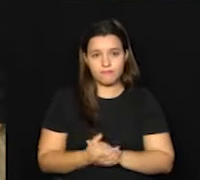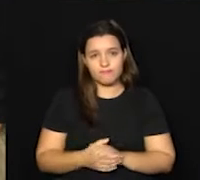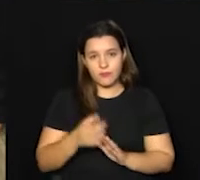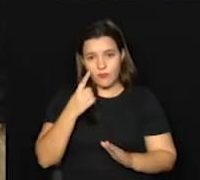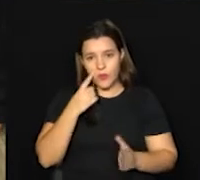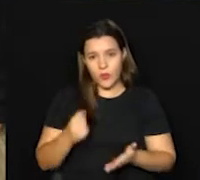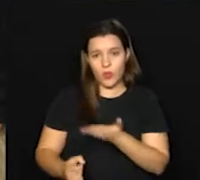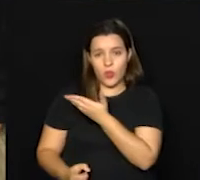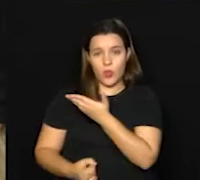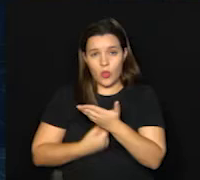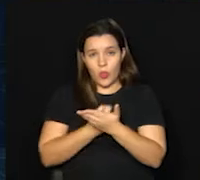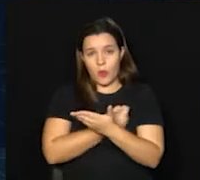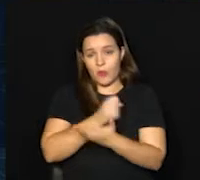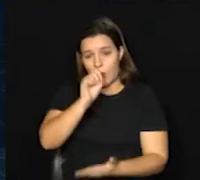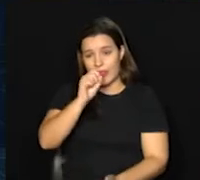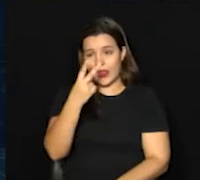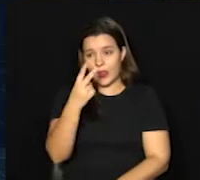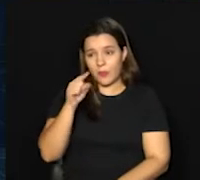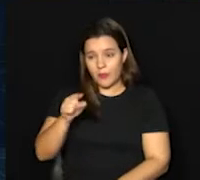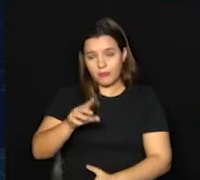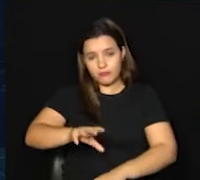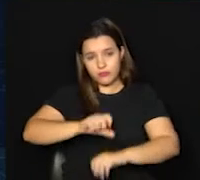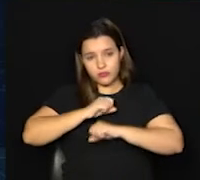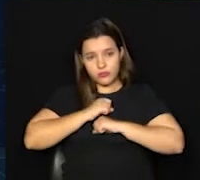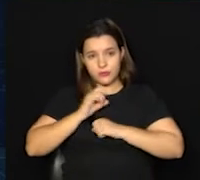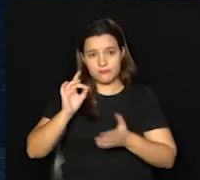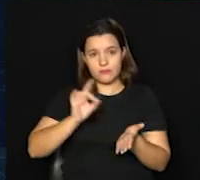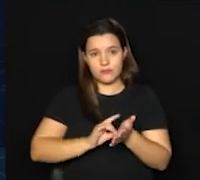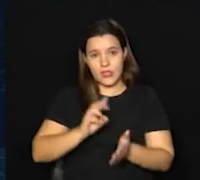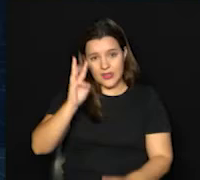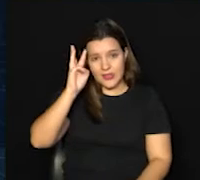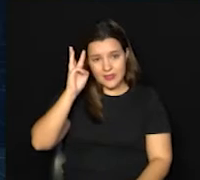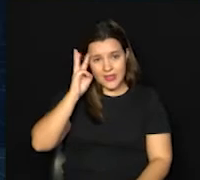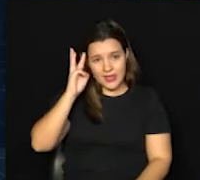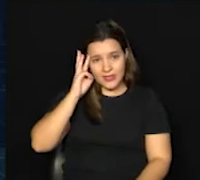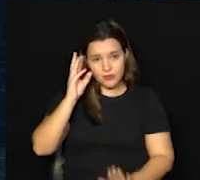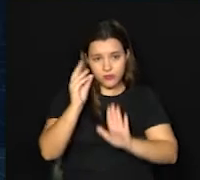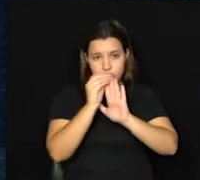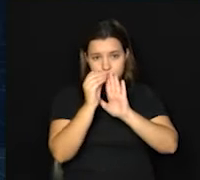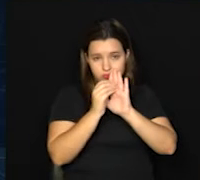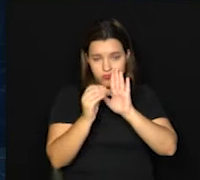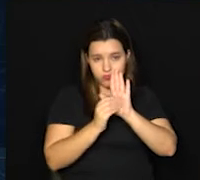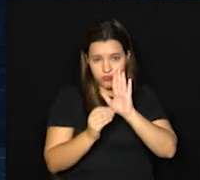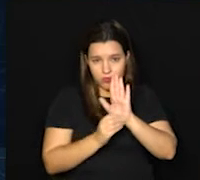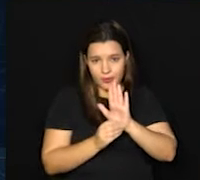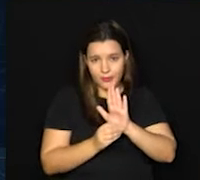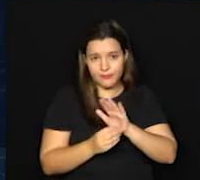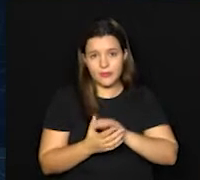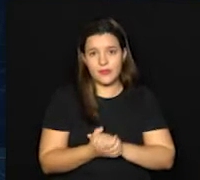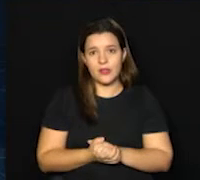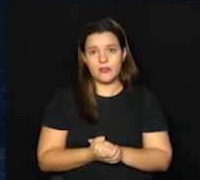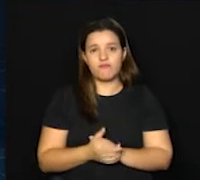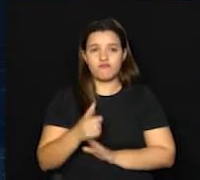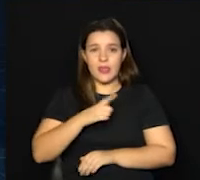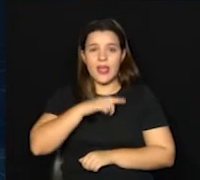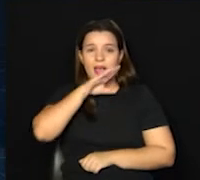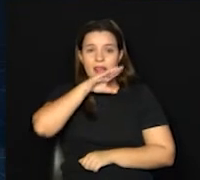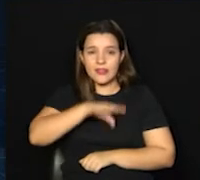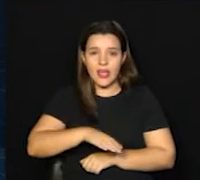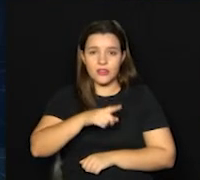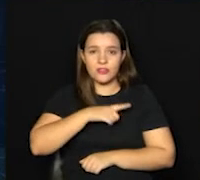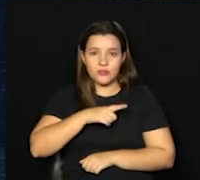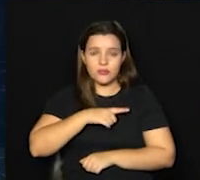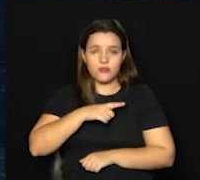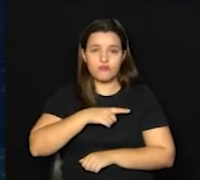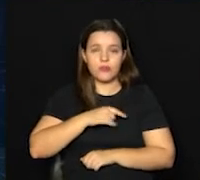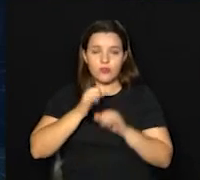82.601 casos e a última atualização foi feita nessa terça-feira. Campinas ainda vai atualizar no meio da tarde, que nós temos a coletiva do prefeito às